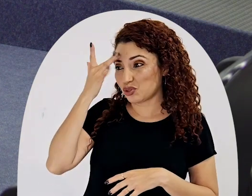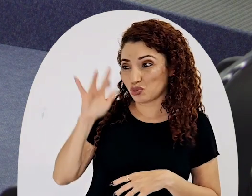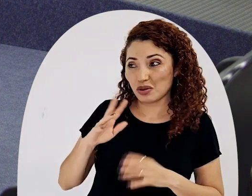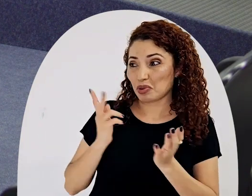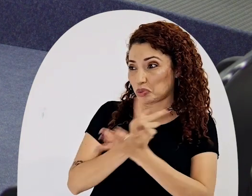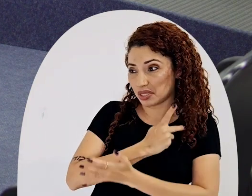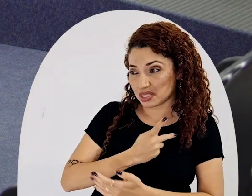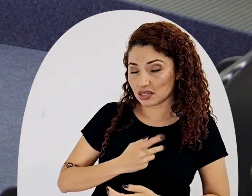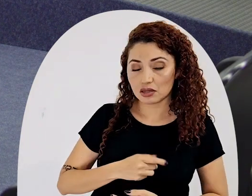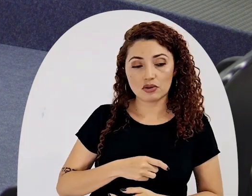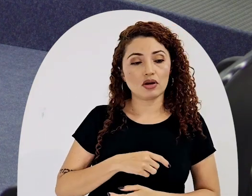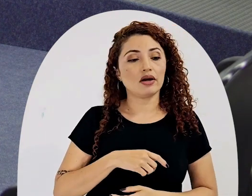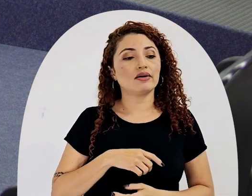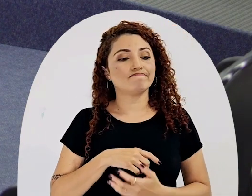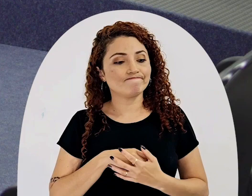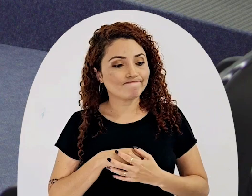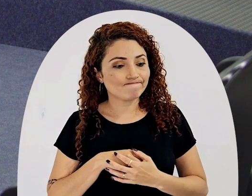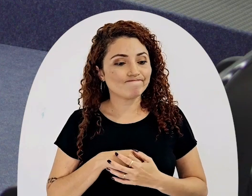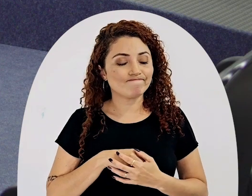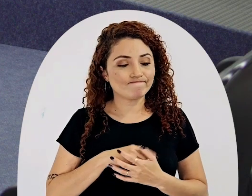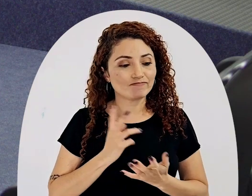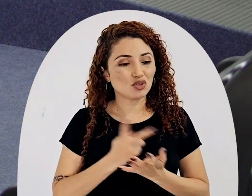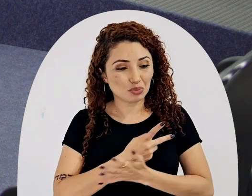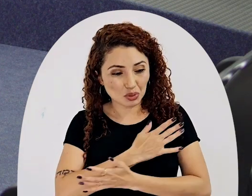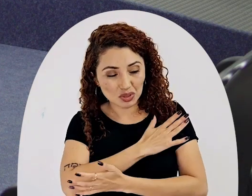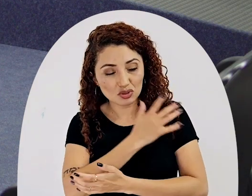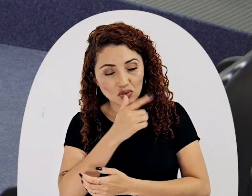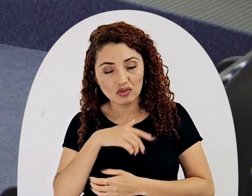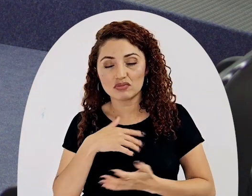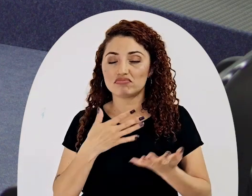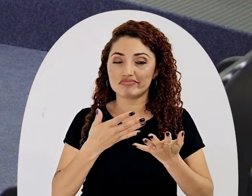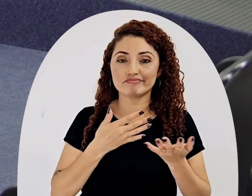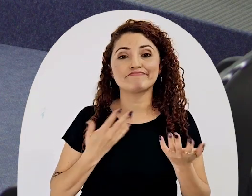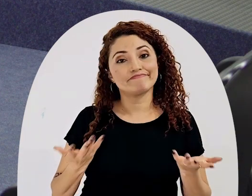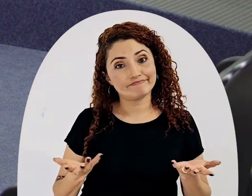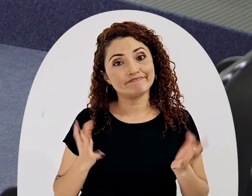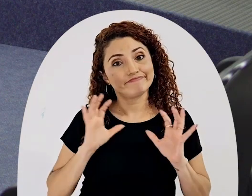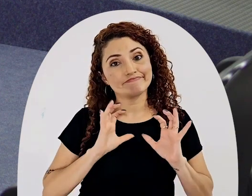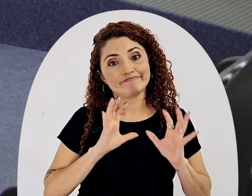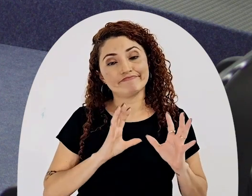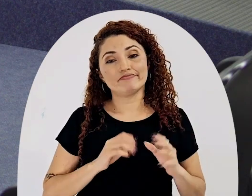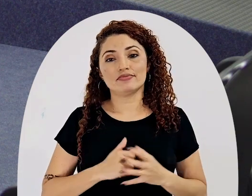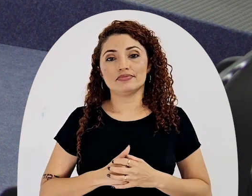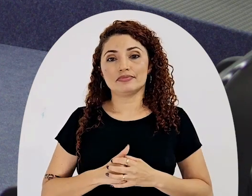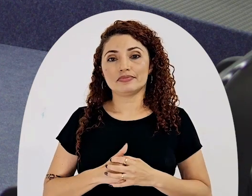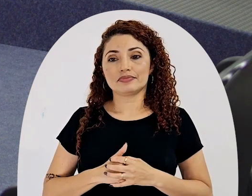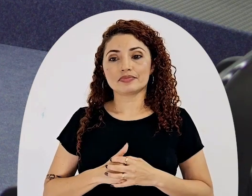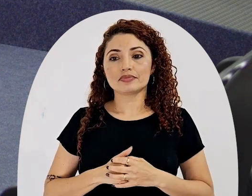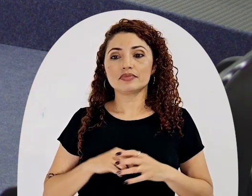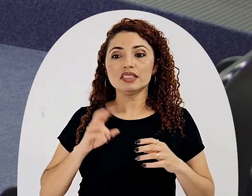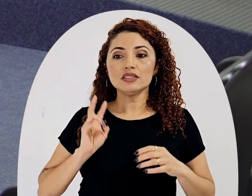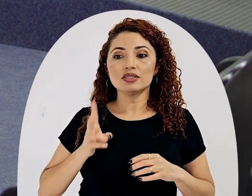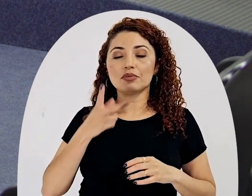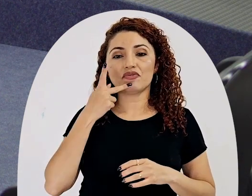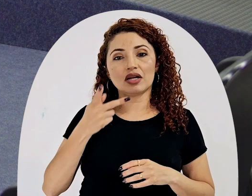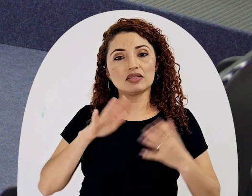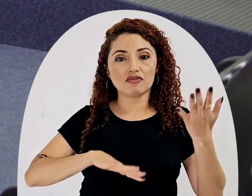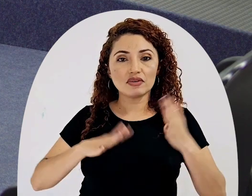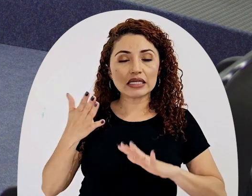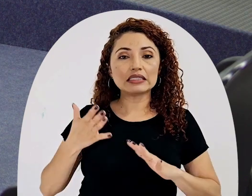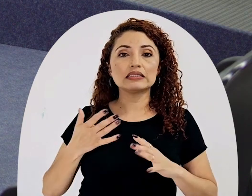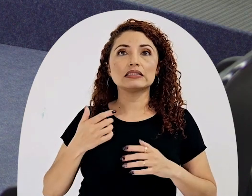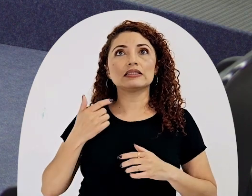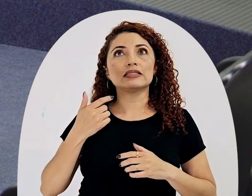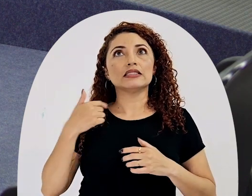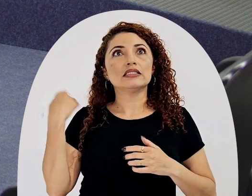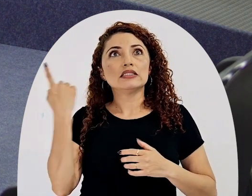Então, é muito mais sobre isso. Eu sempre falo, talvez fazer uma leitura diferente, conhecer influências,